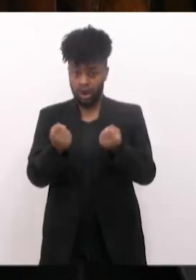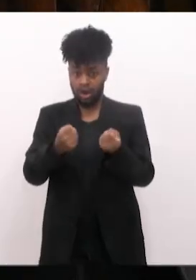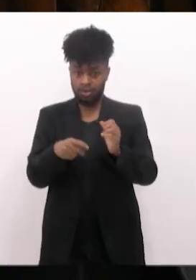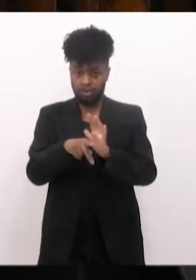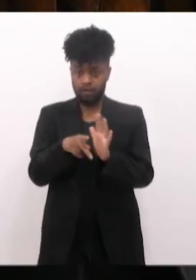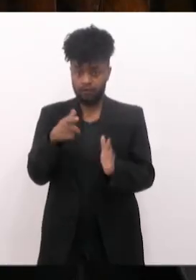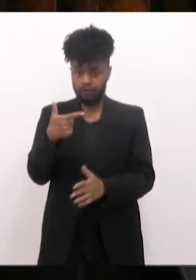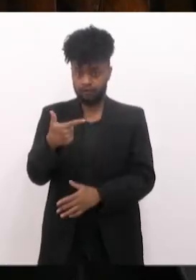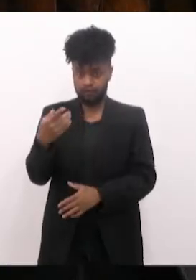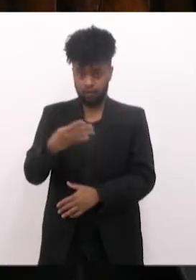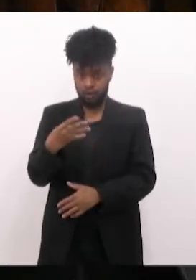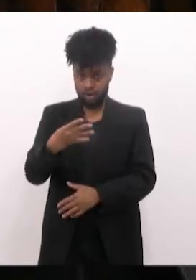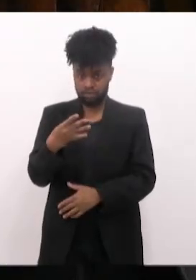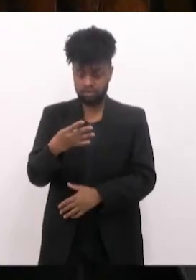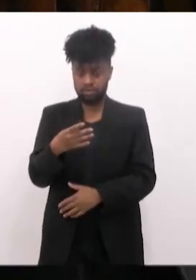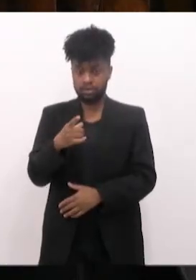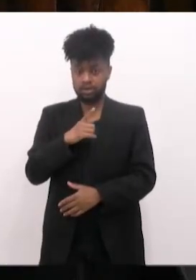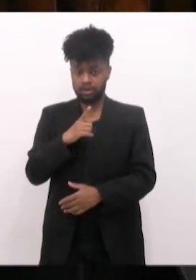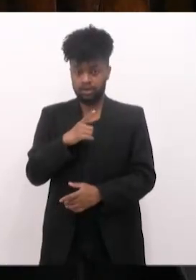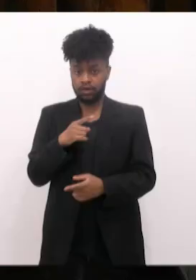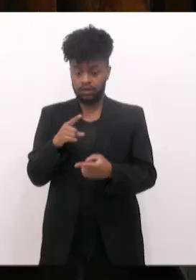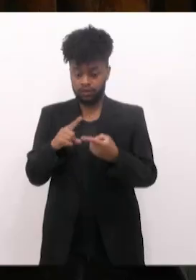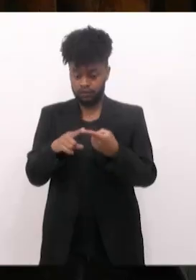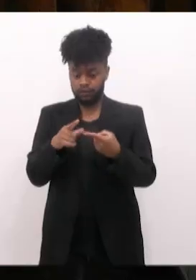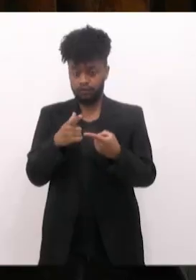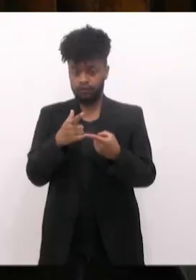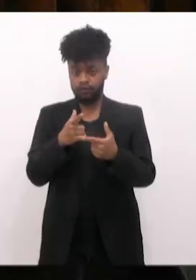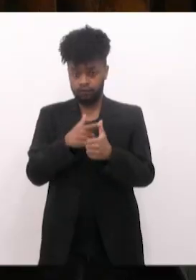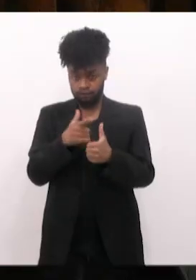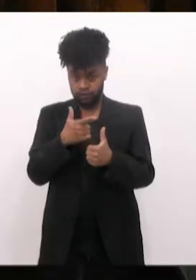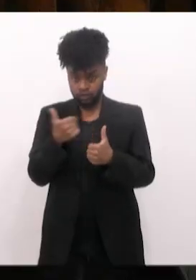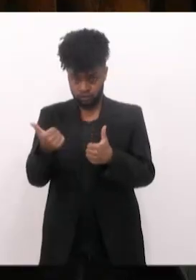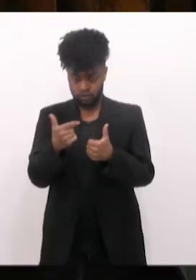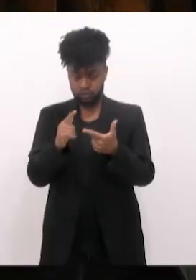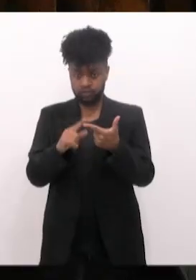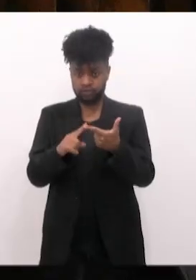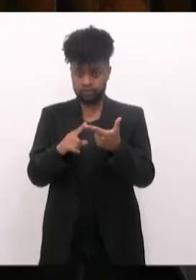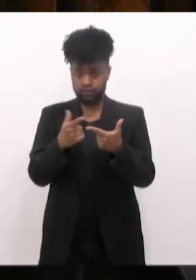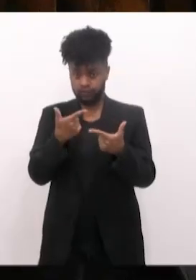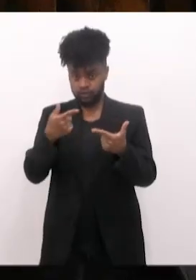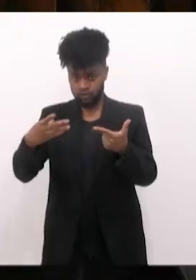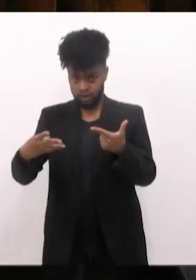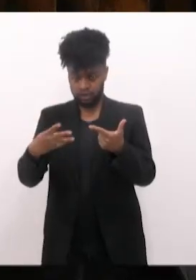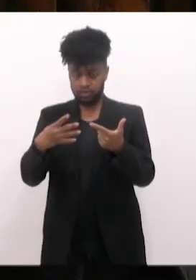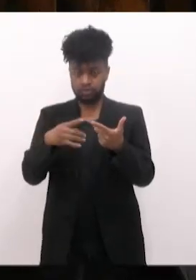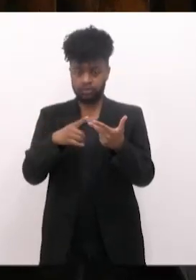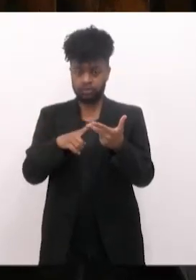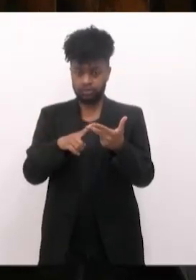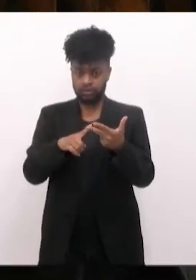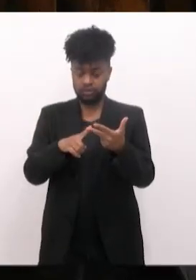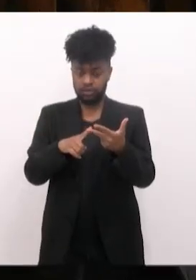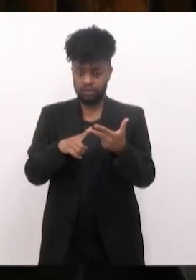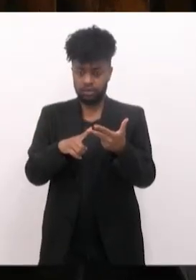24º Batalhão. Aí lá tem 21, 21º, 24,